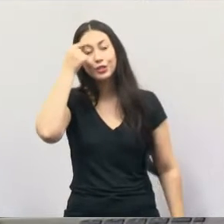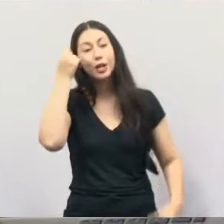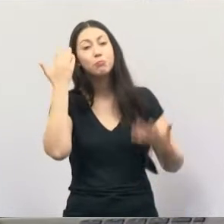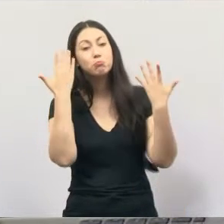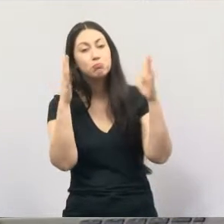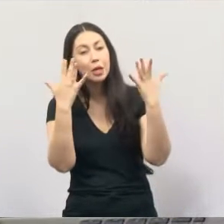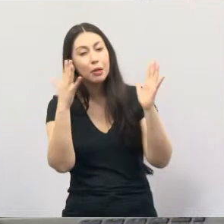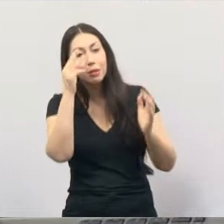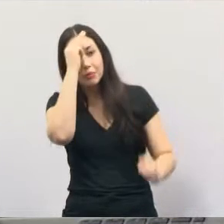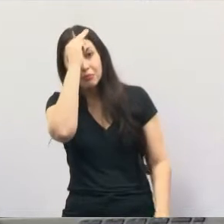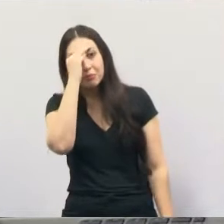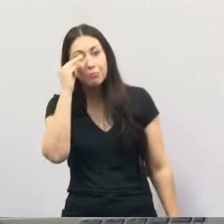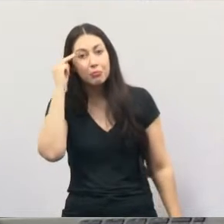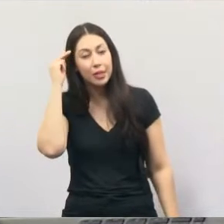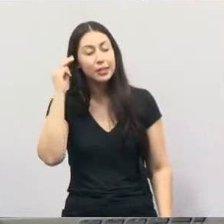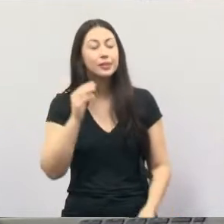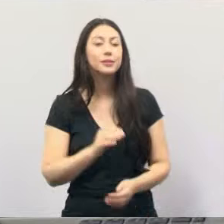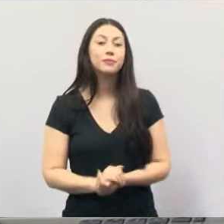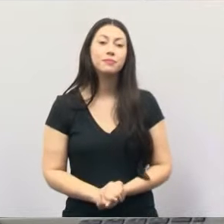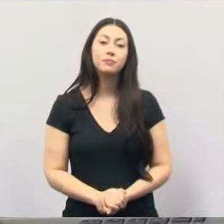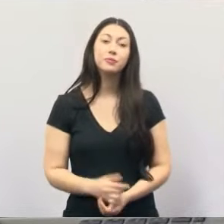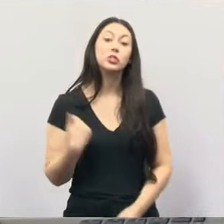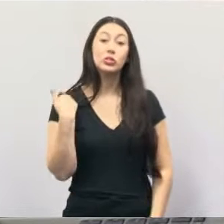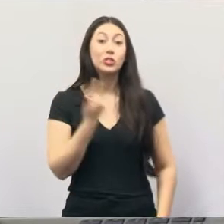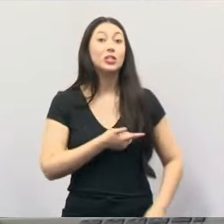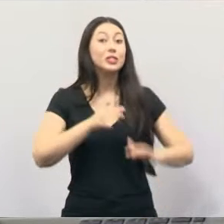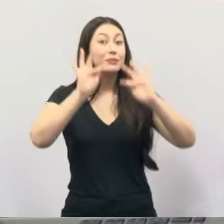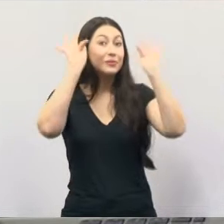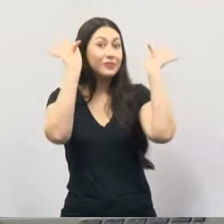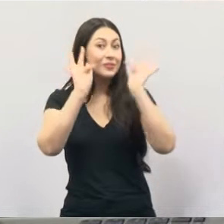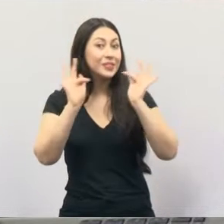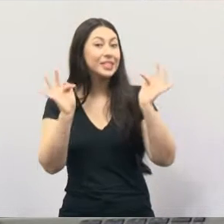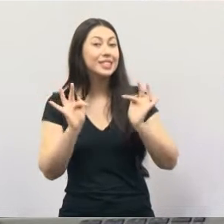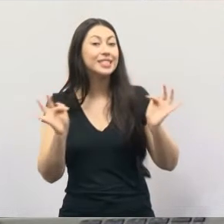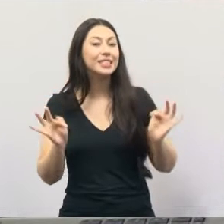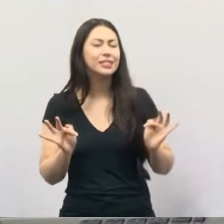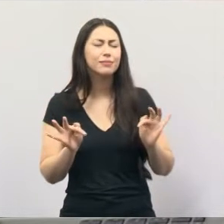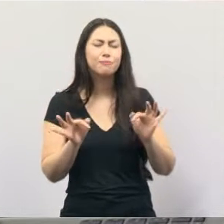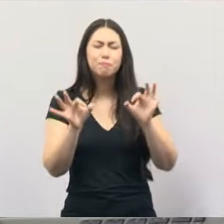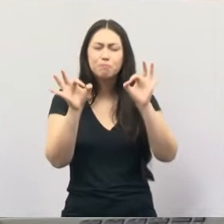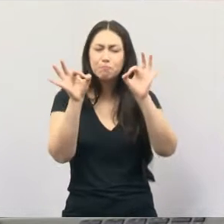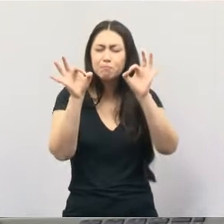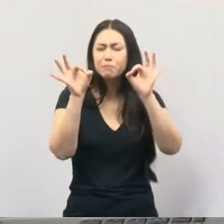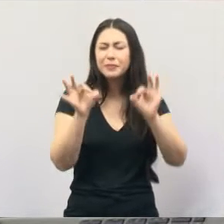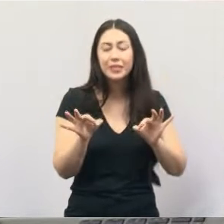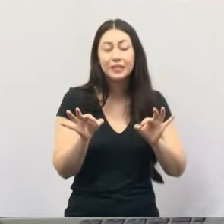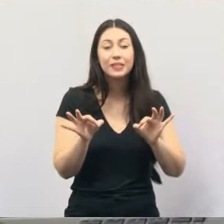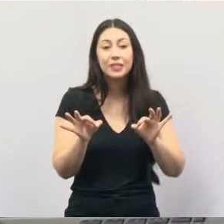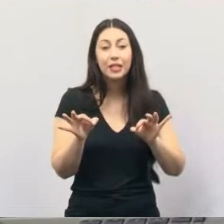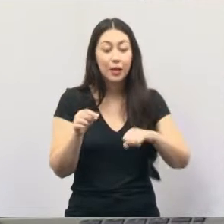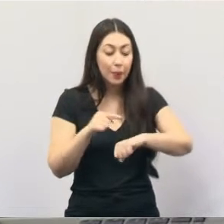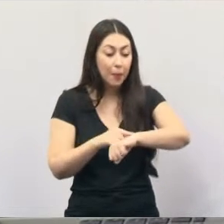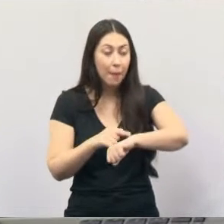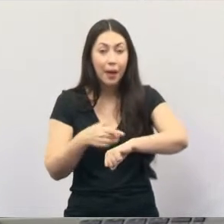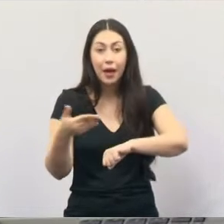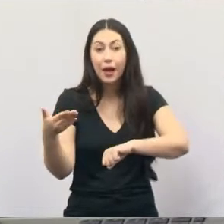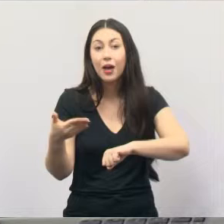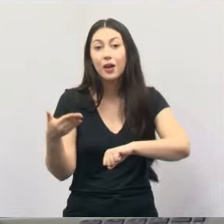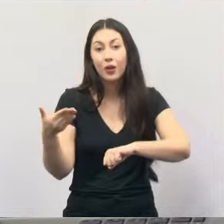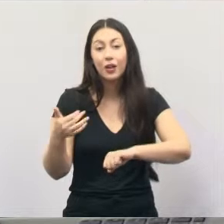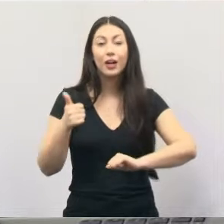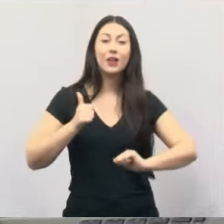parabéns, Maria Amélia, e ficamos muito felizes, e tenho certeza que a partir desse momento,